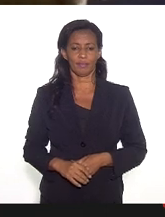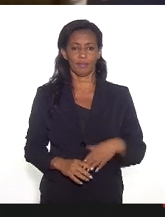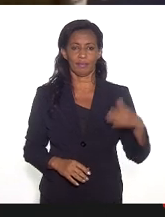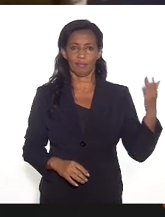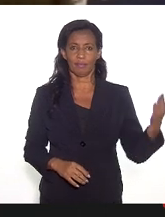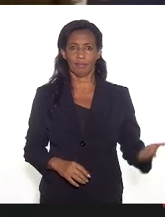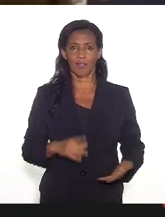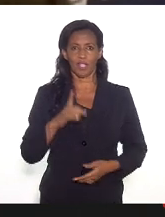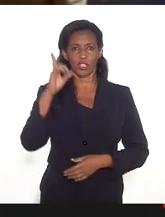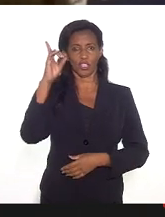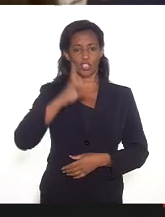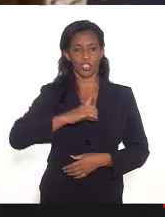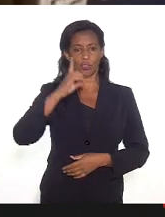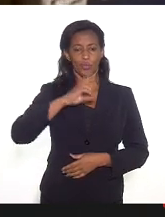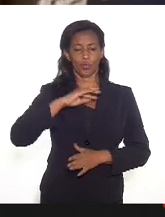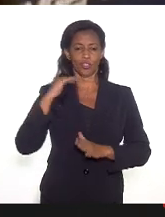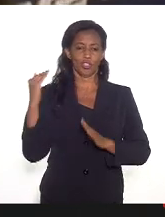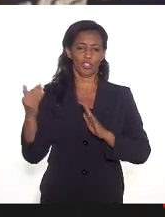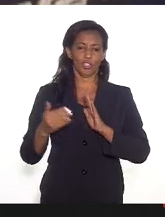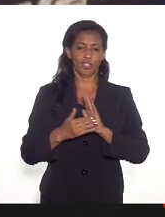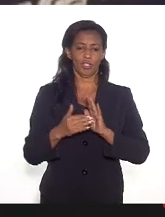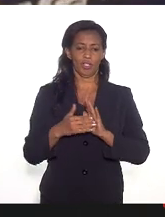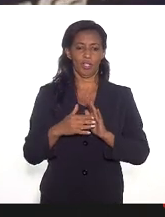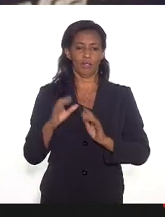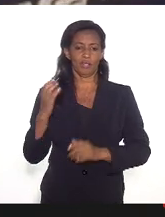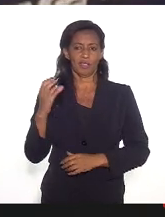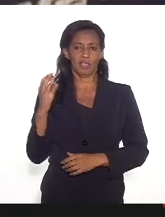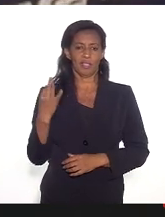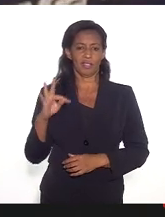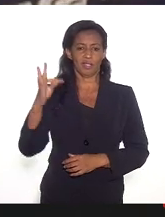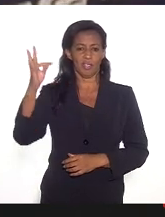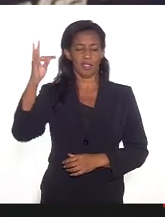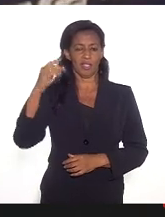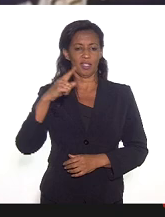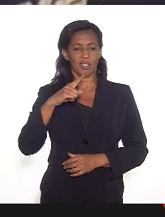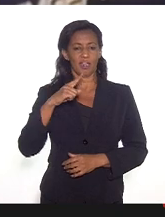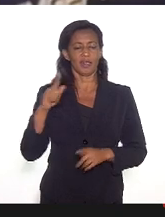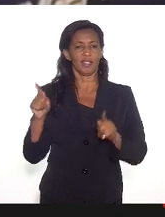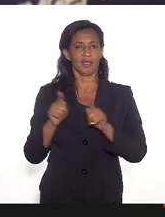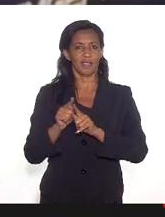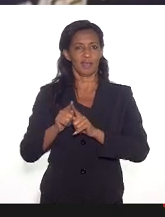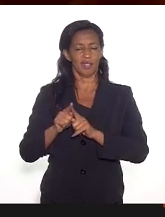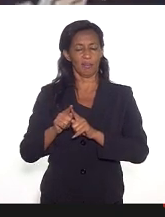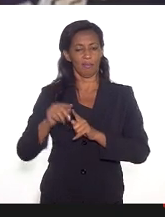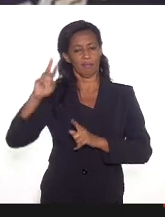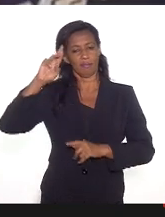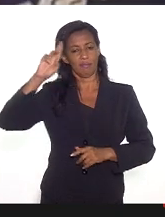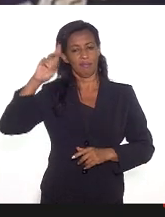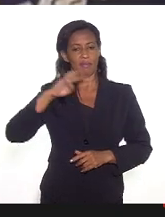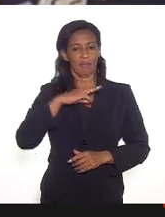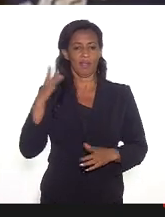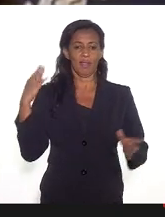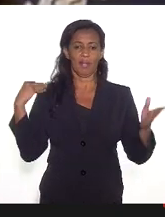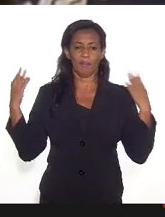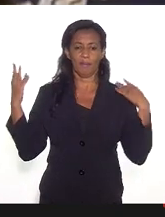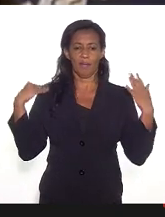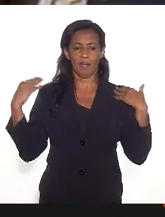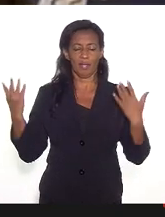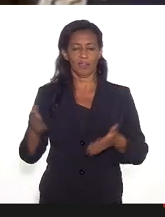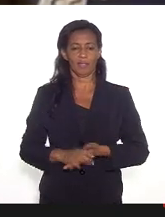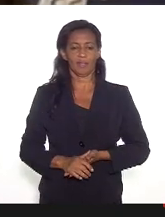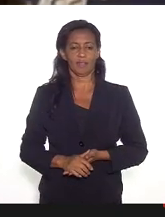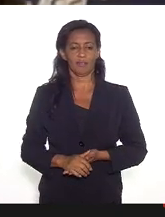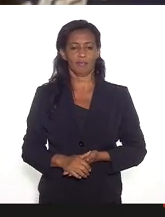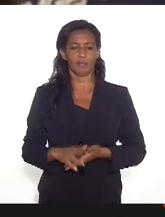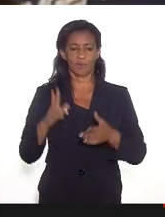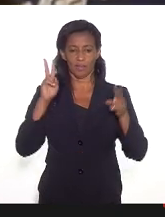foi diretor-geral da área de ciência e tecnologia e foi comandante da Marinha até a BR recentemente, e é um dos mentores